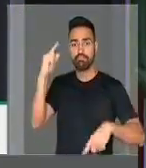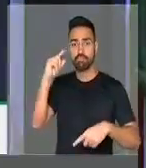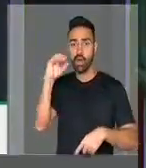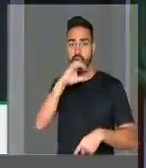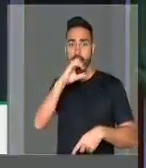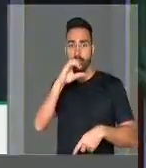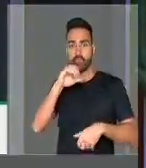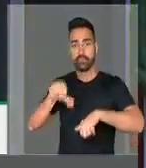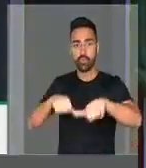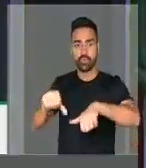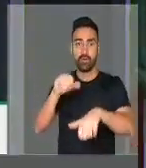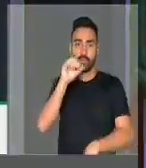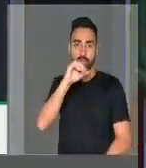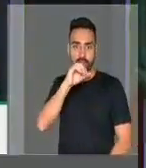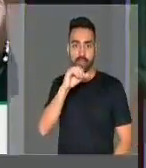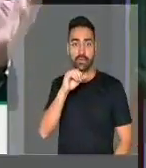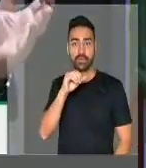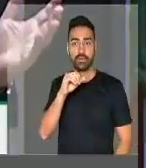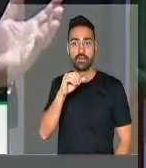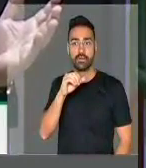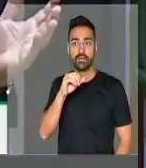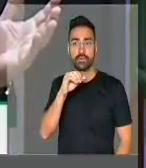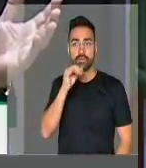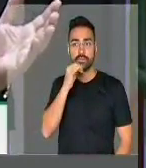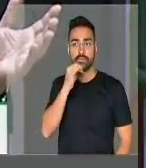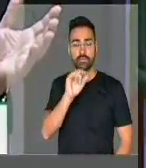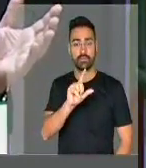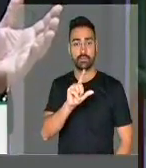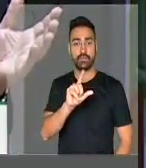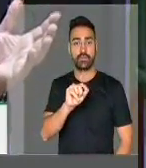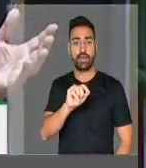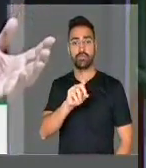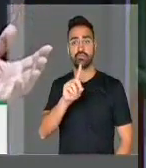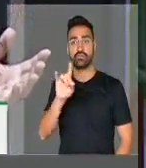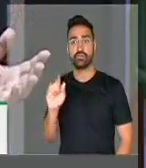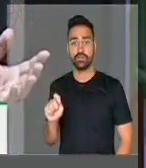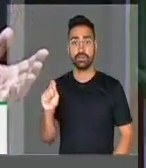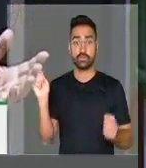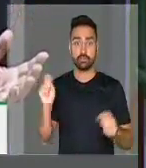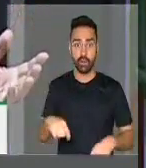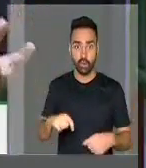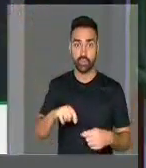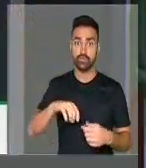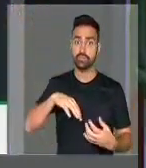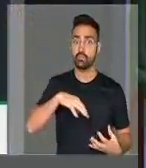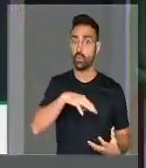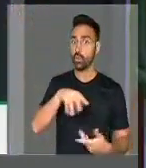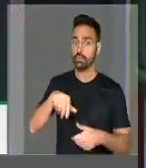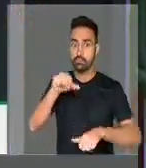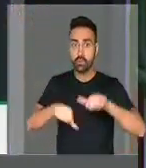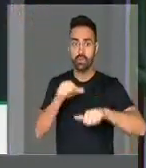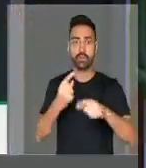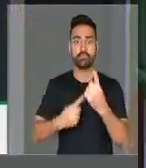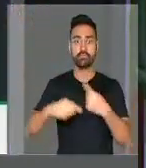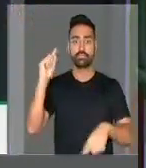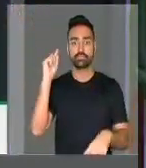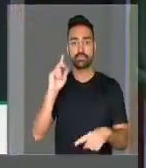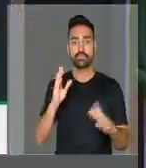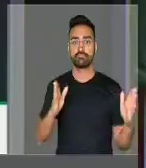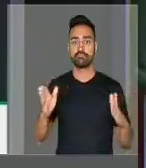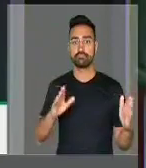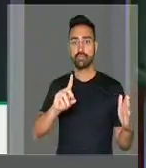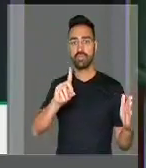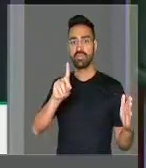profundas e aceleradas. 10 dias que podem abalar o mundo, 10 dias que abalaram o